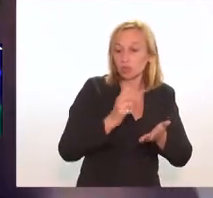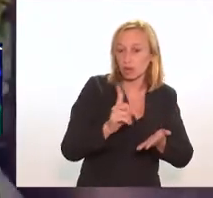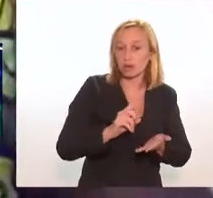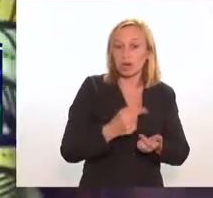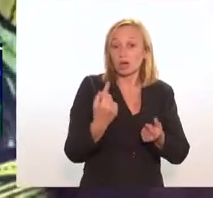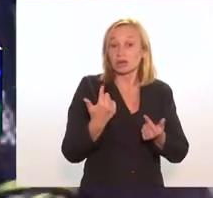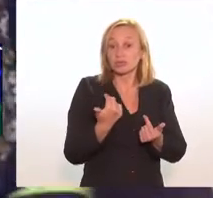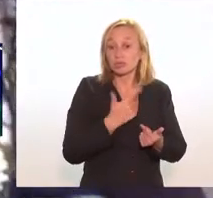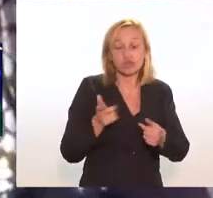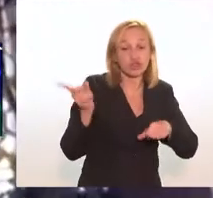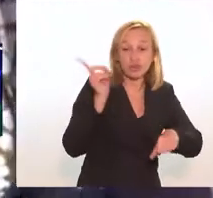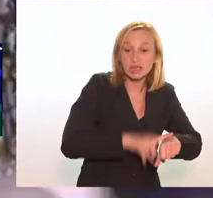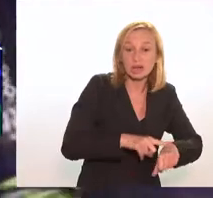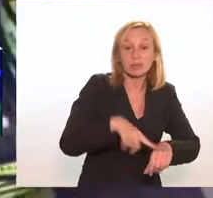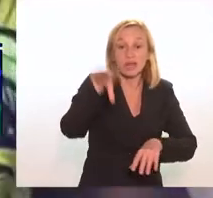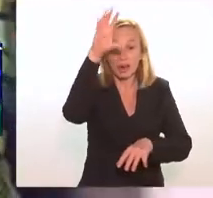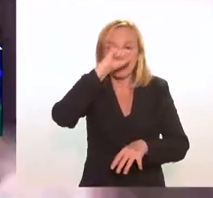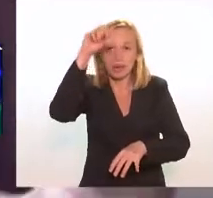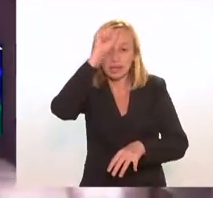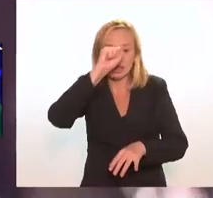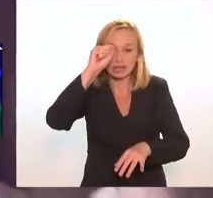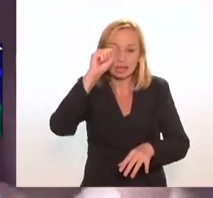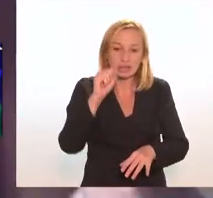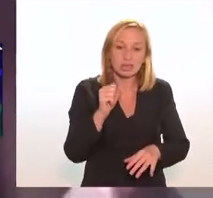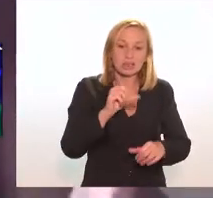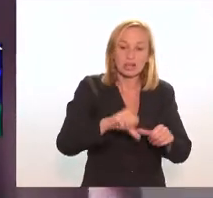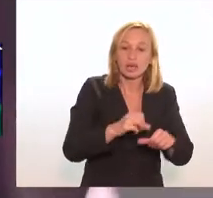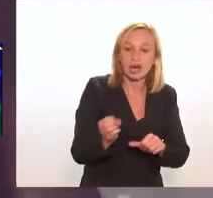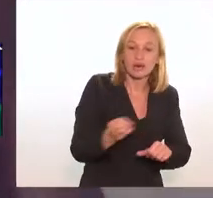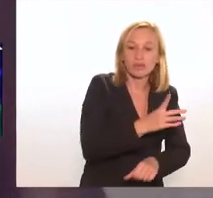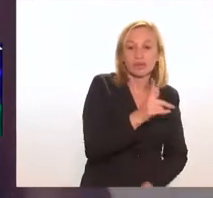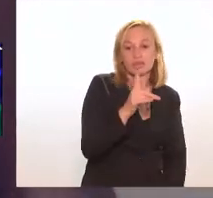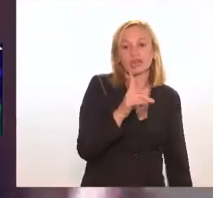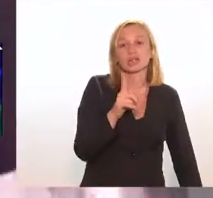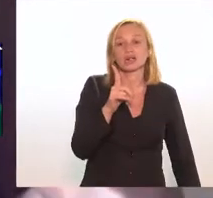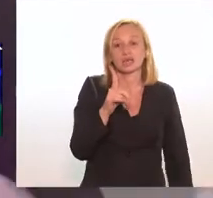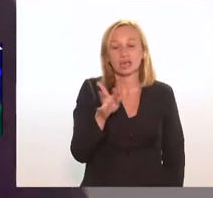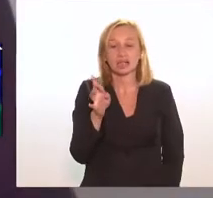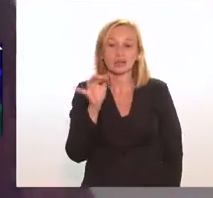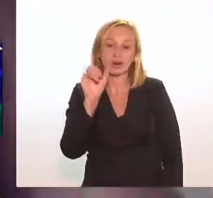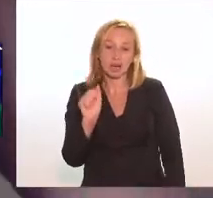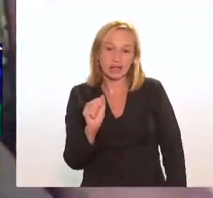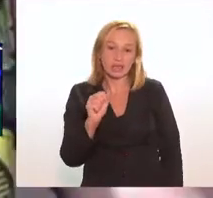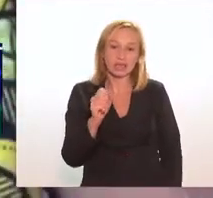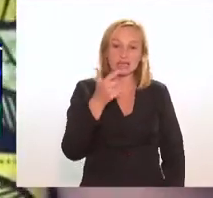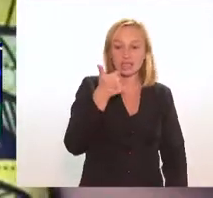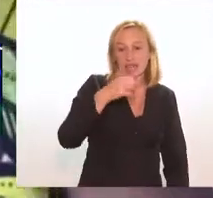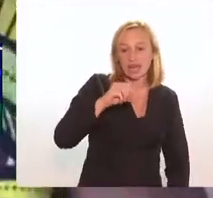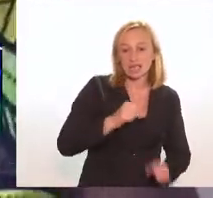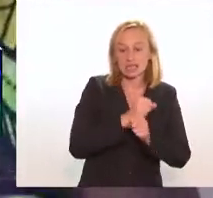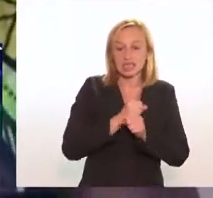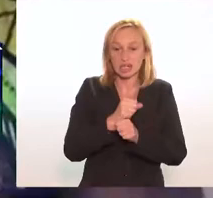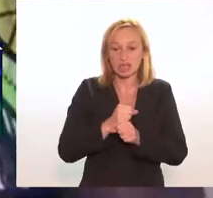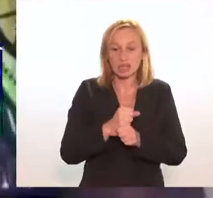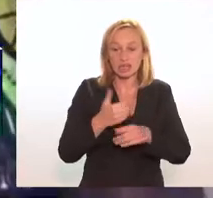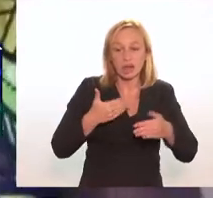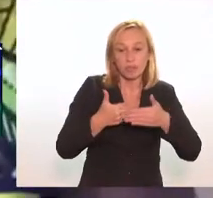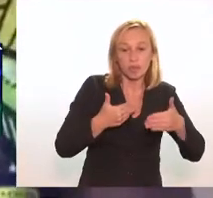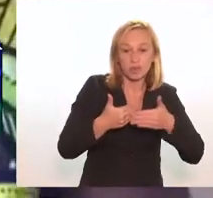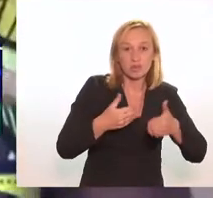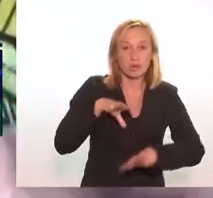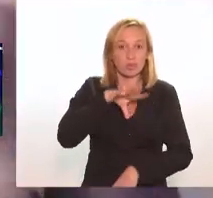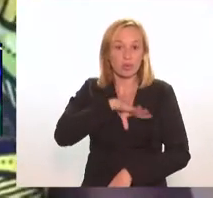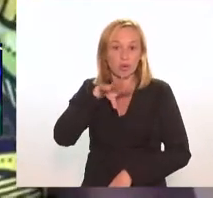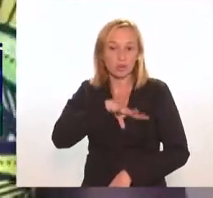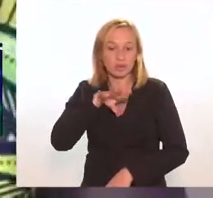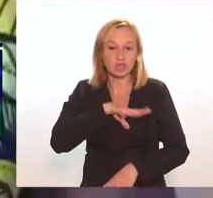eu não tive tempo de aprender frente à reforma ortográfica que teve há quase 10 anos atrás, que tentou aproximar o